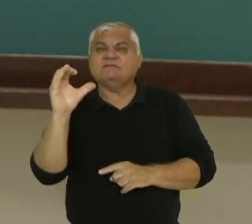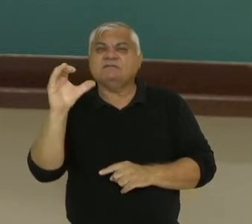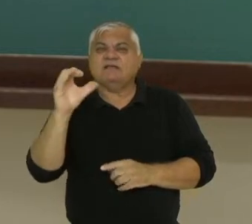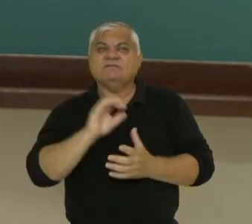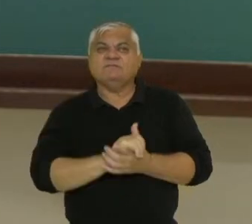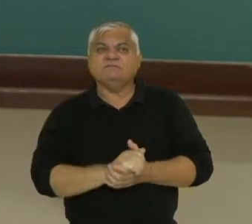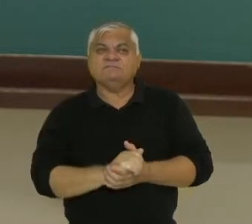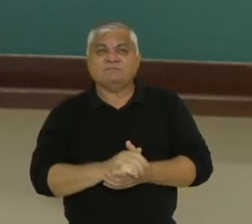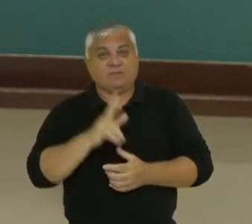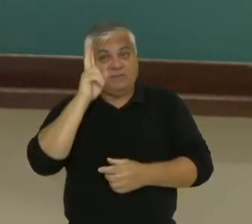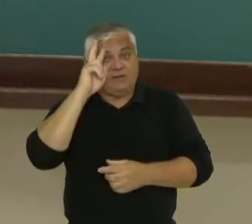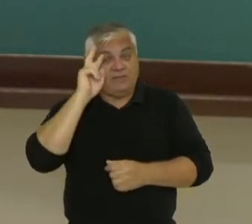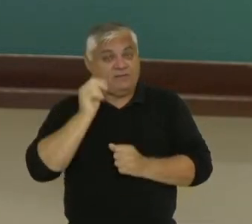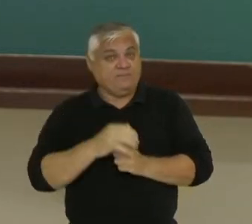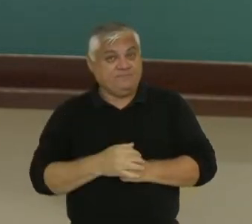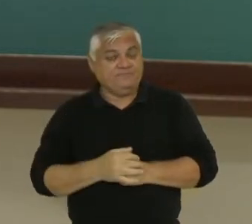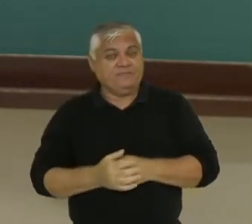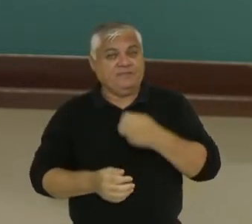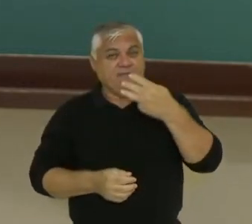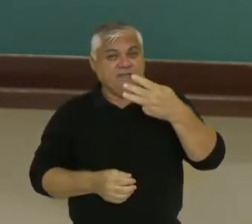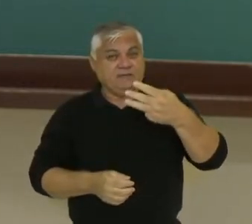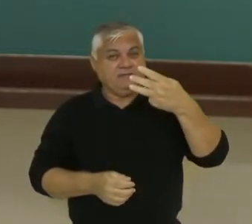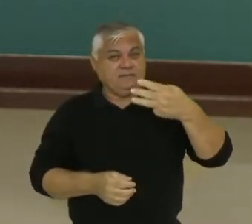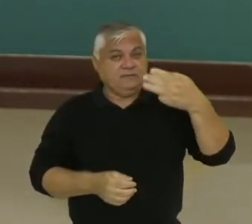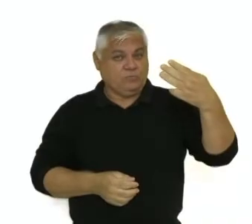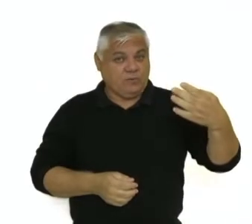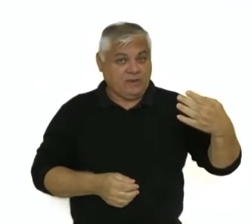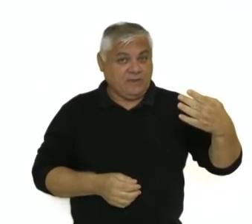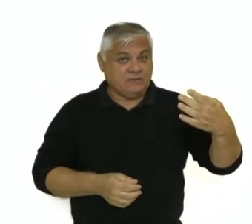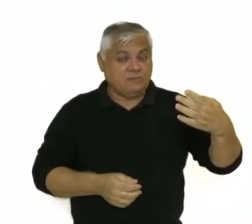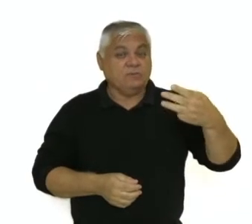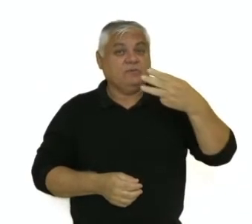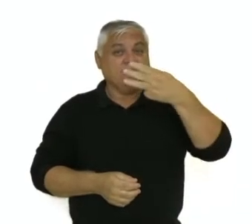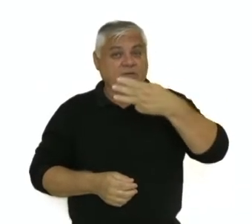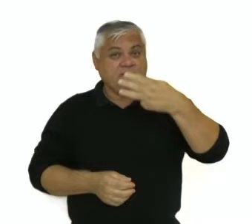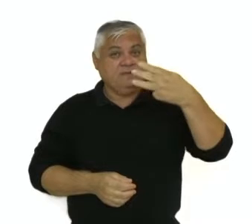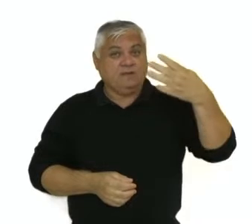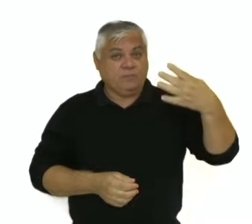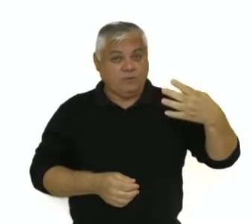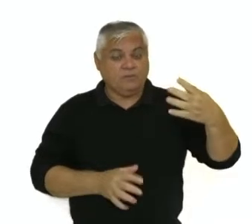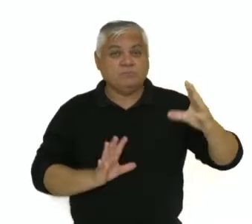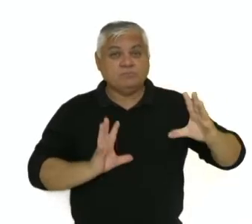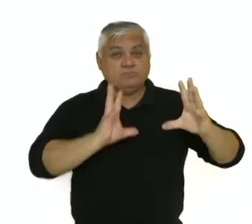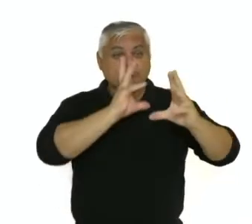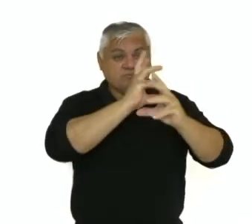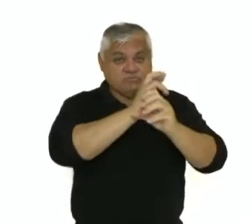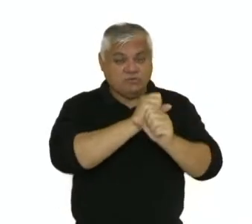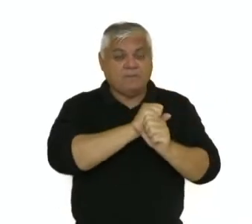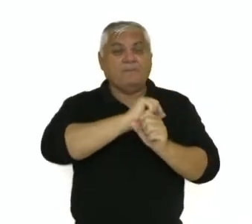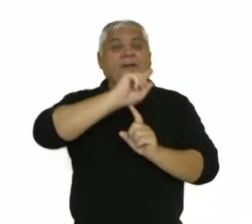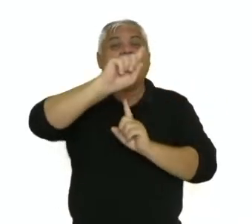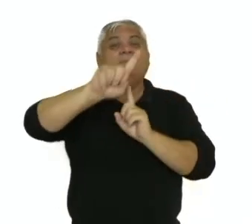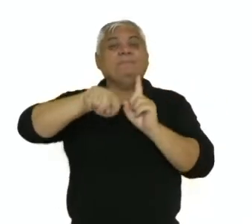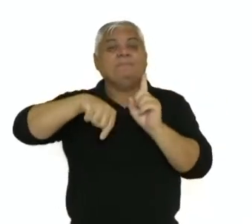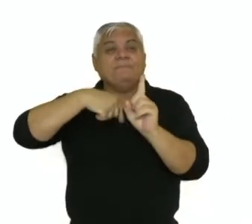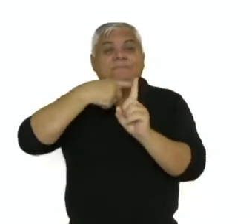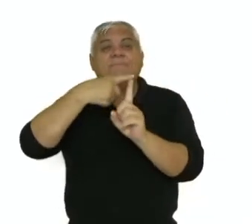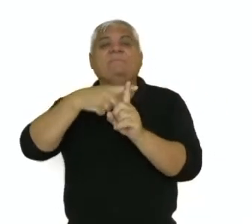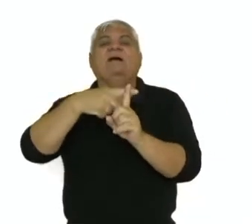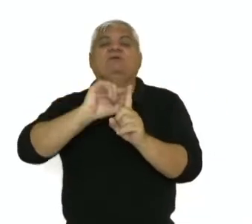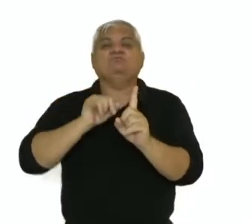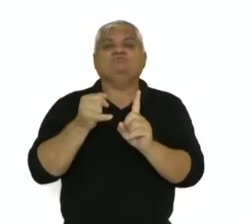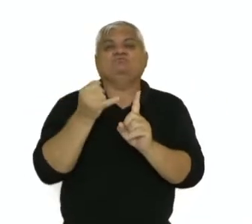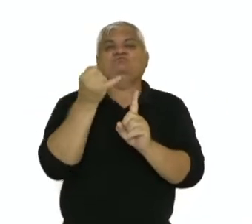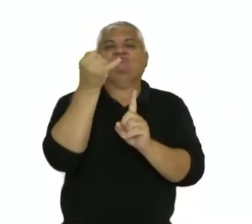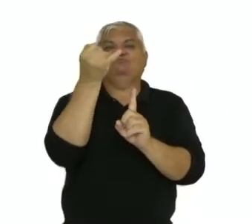42,82. Lembre-se que agora o valor 334 é a soma do capital mais o juro